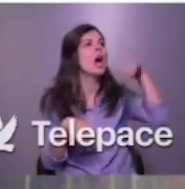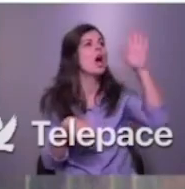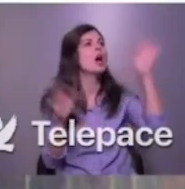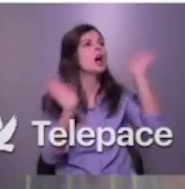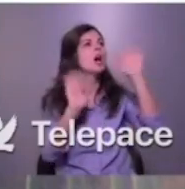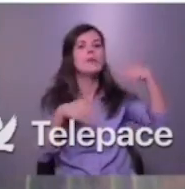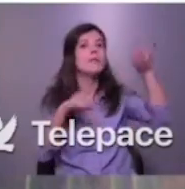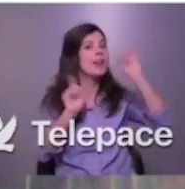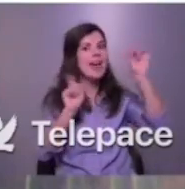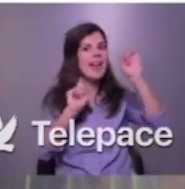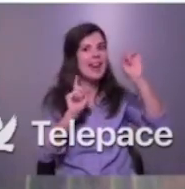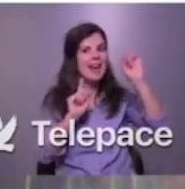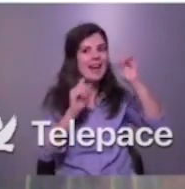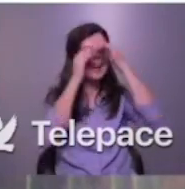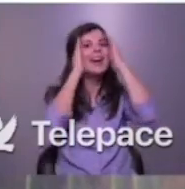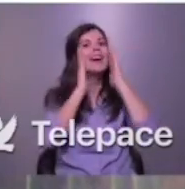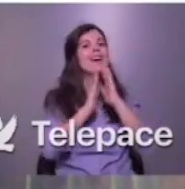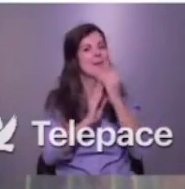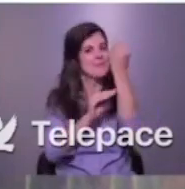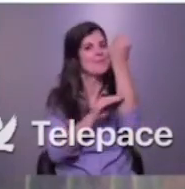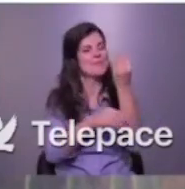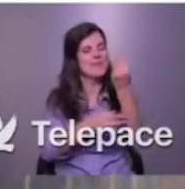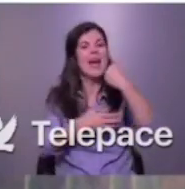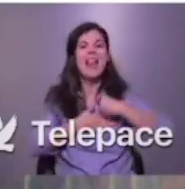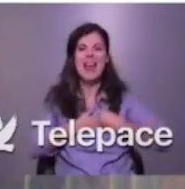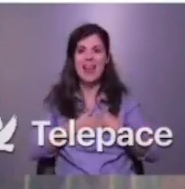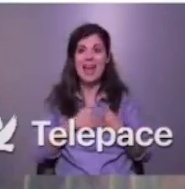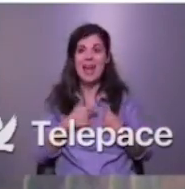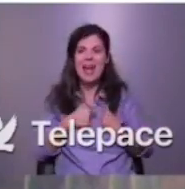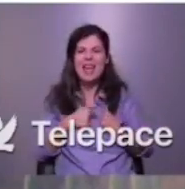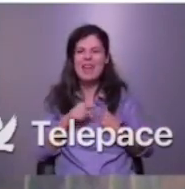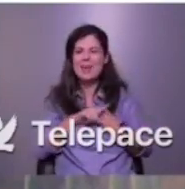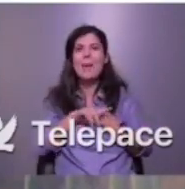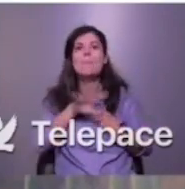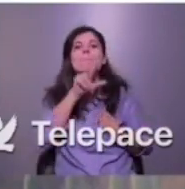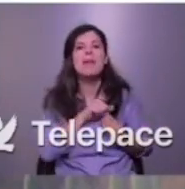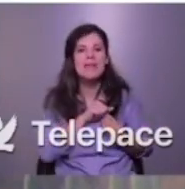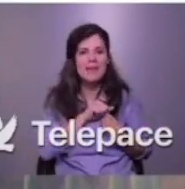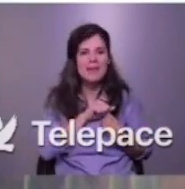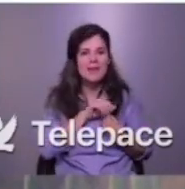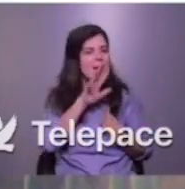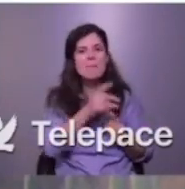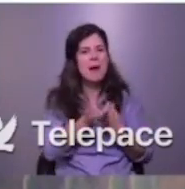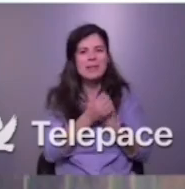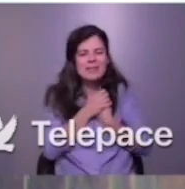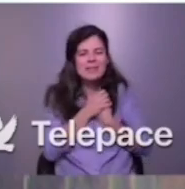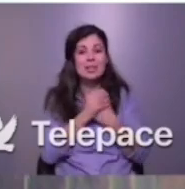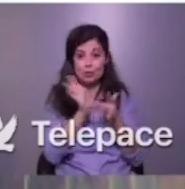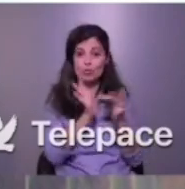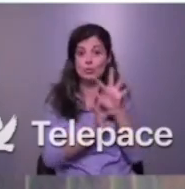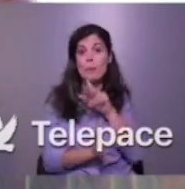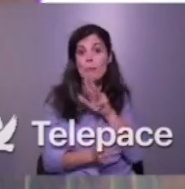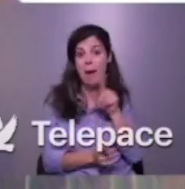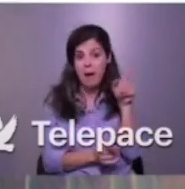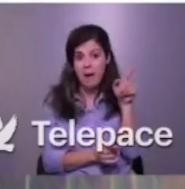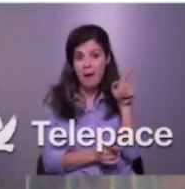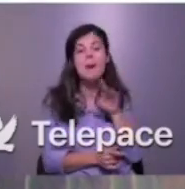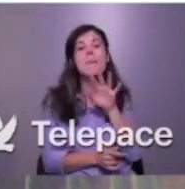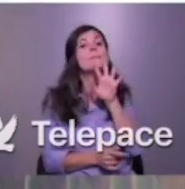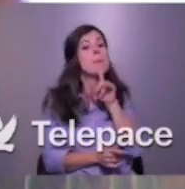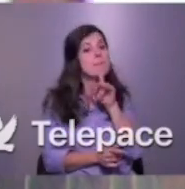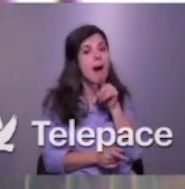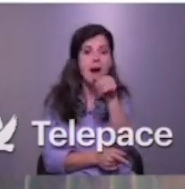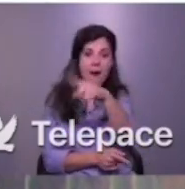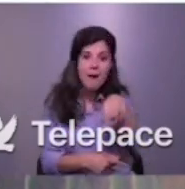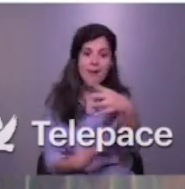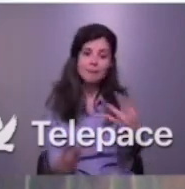cá, é para levá-la no coração. Ela é a mamã que nos acolhe. Foi a mamã de Jesus, é a mamã que também